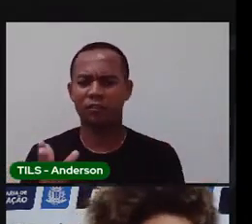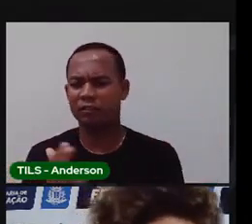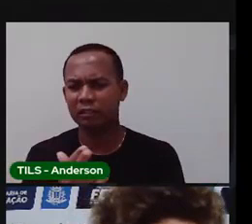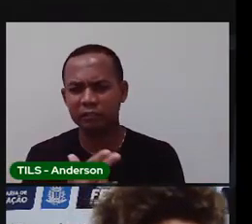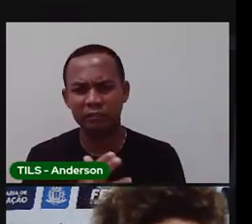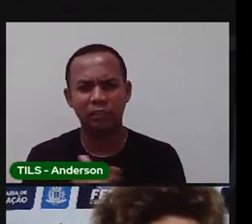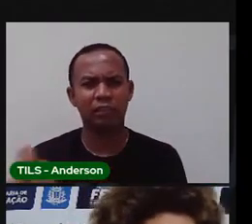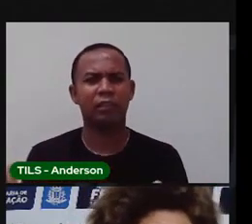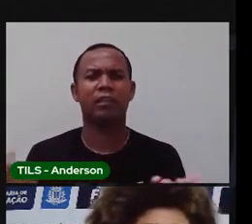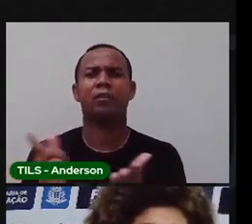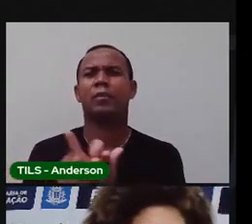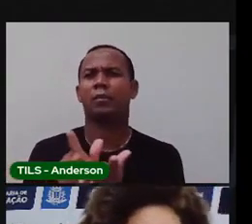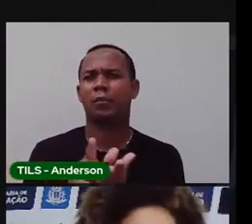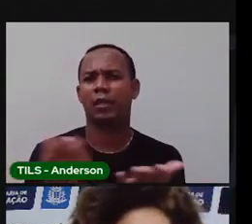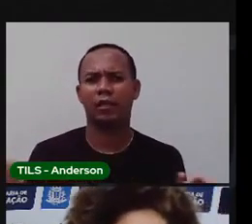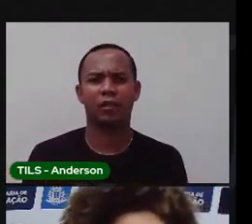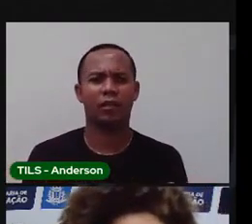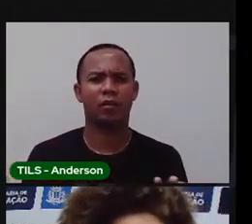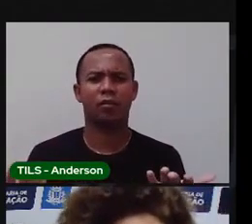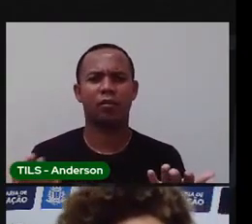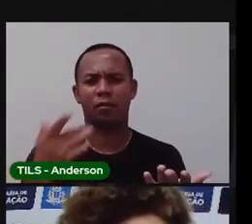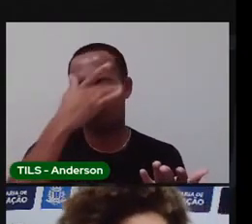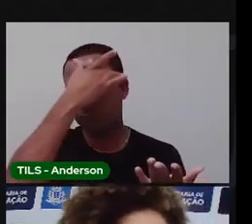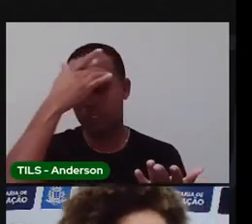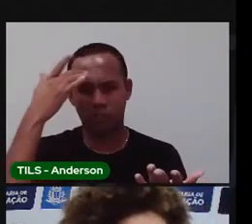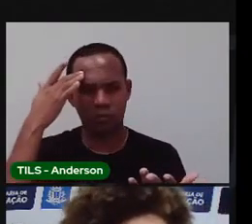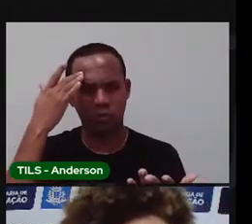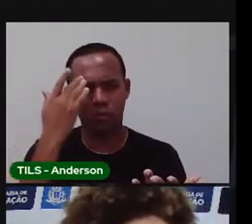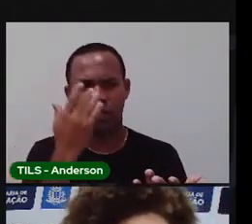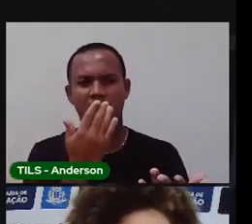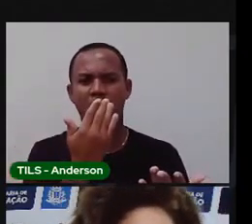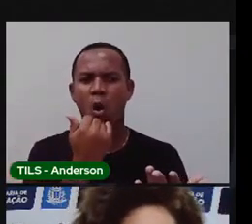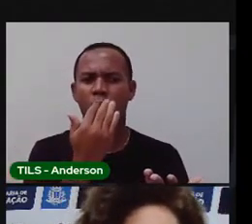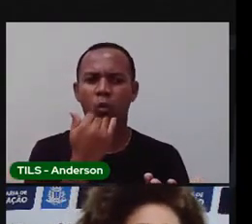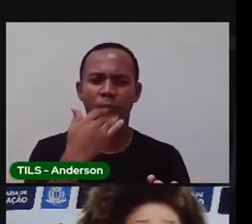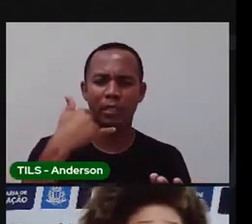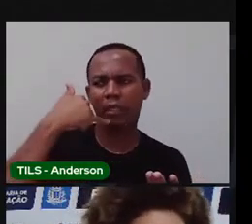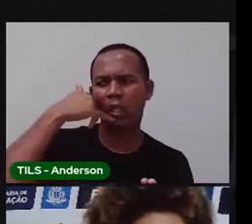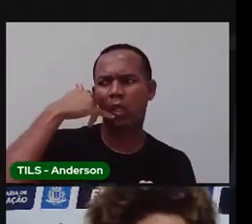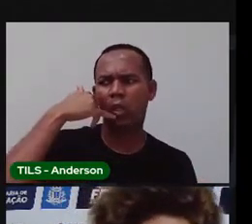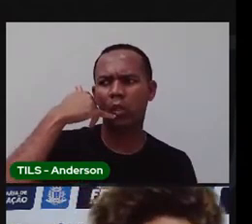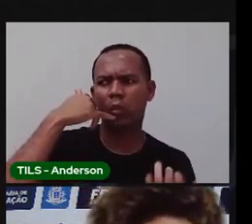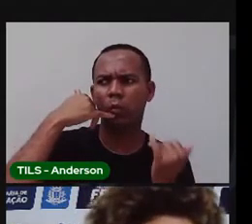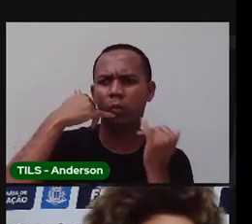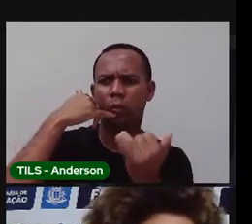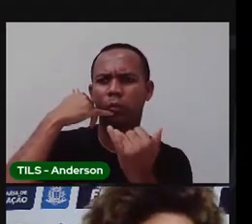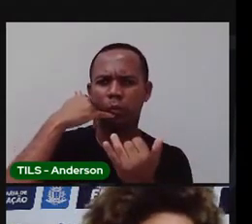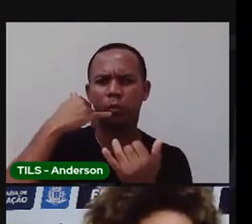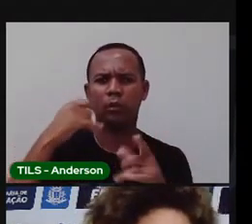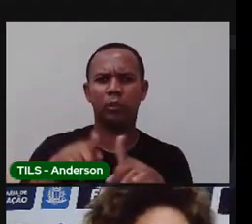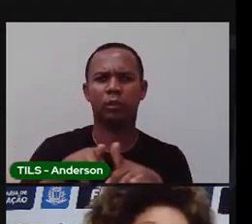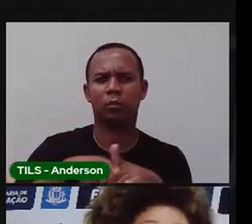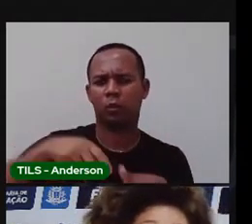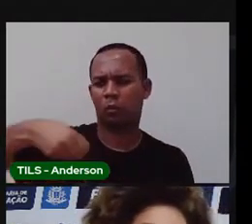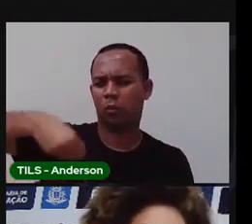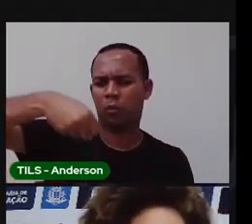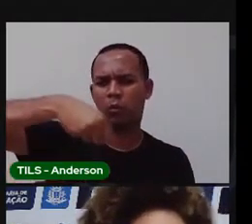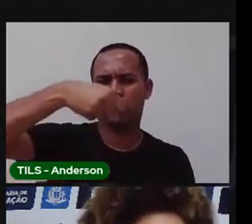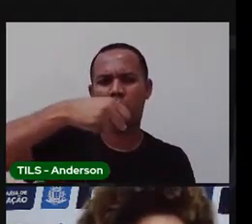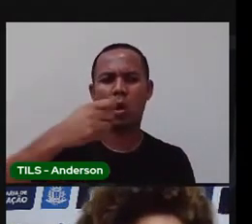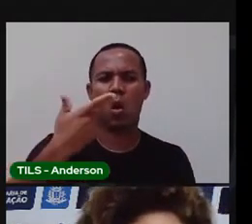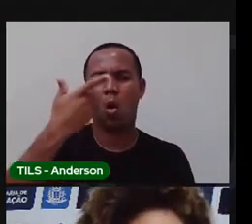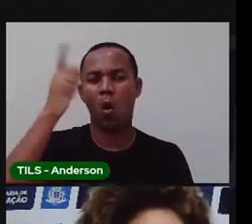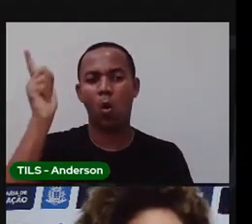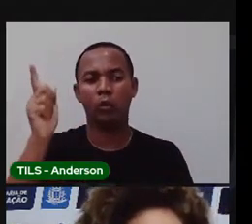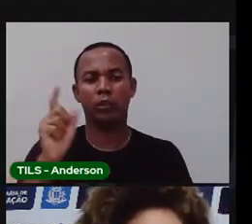elas utilizaram mais papel. Algumas pessoas pediram comida por telefone, não é isso? Outras se